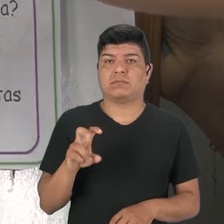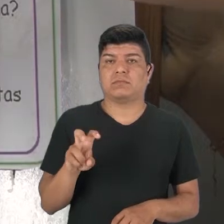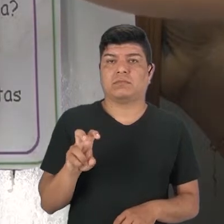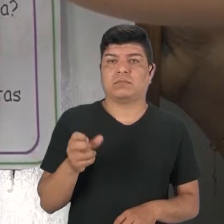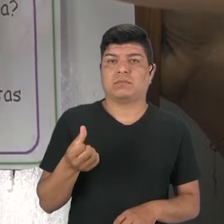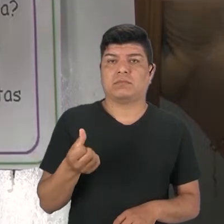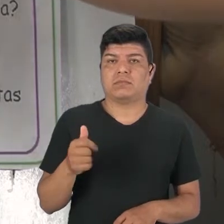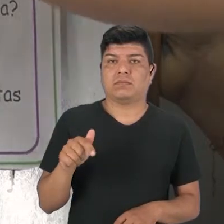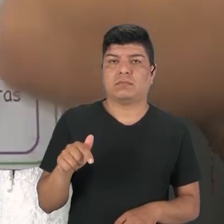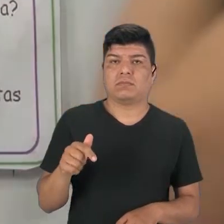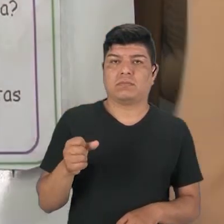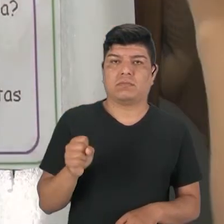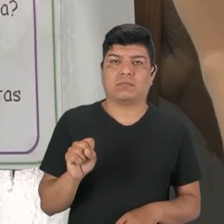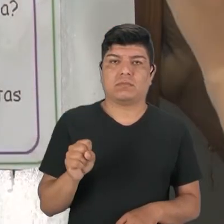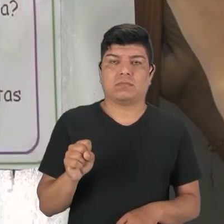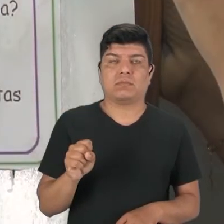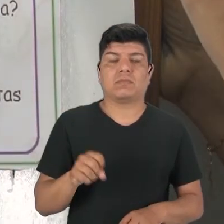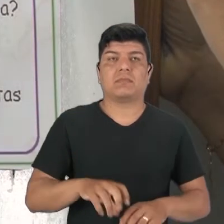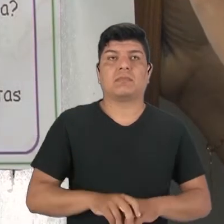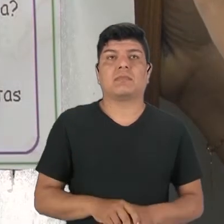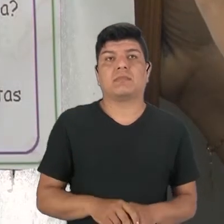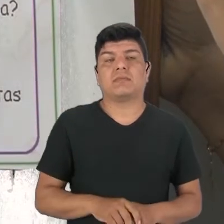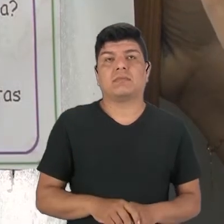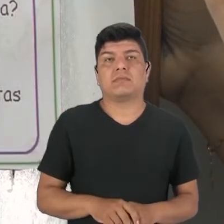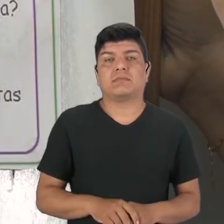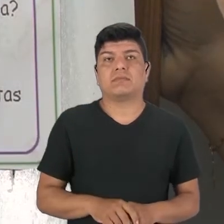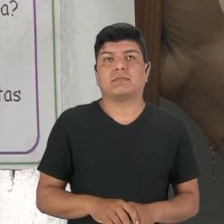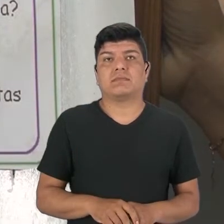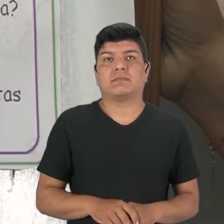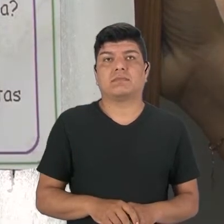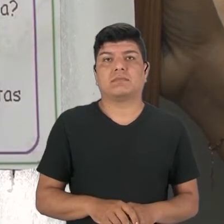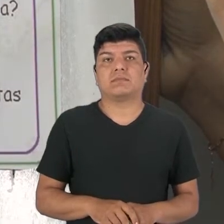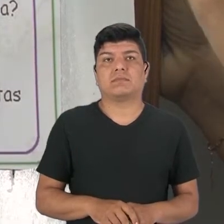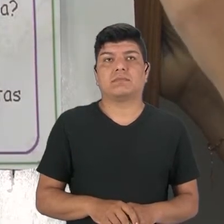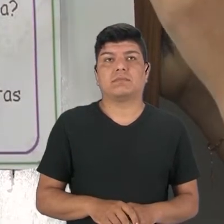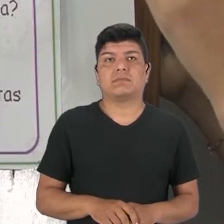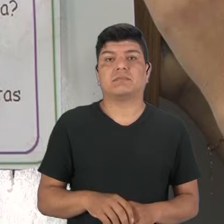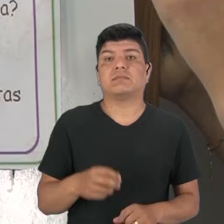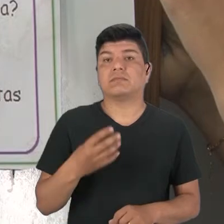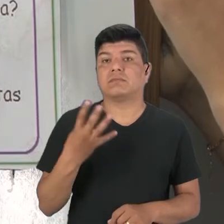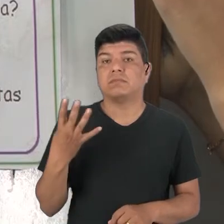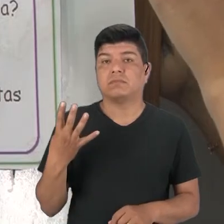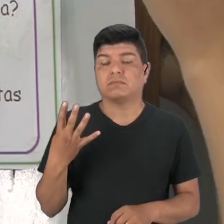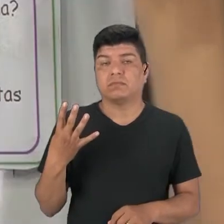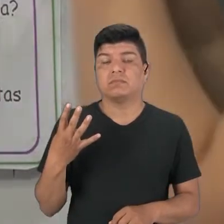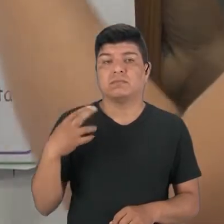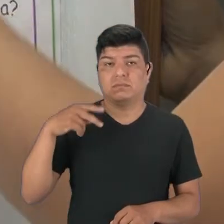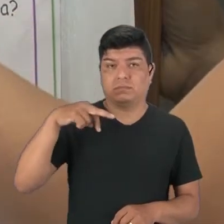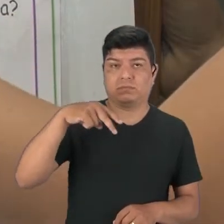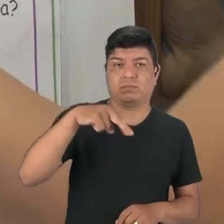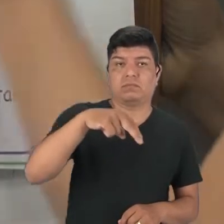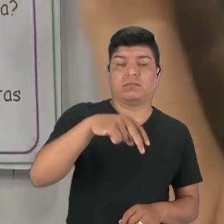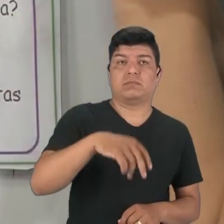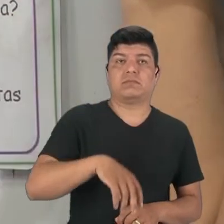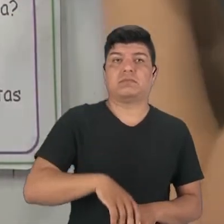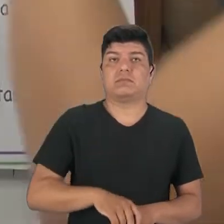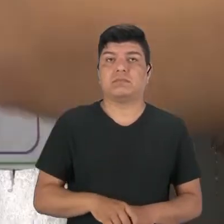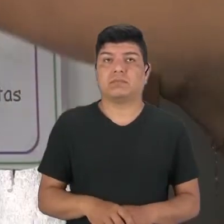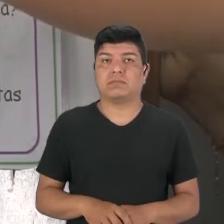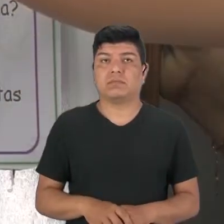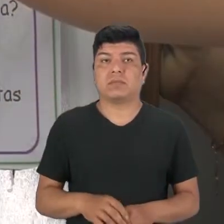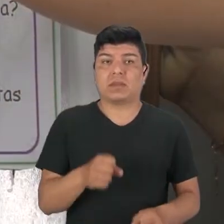5, 6, 7, 8. É isso? O quantitativo de quem vai a pé.